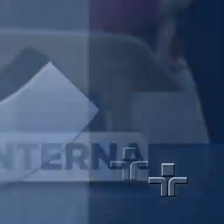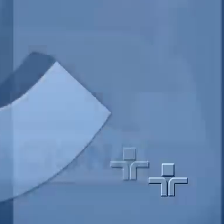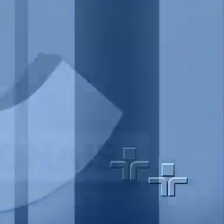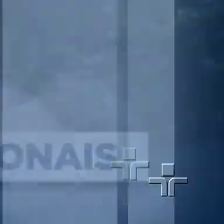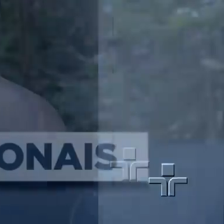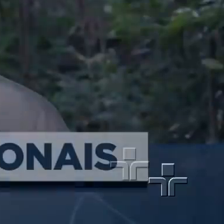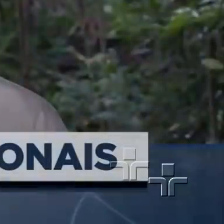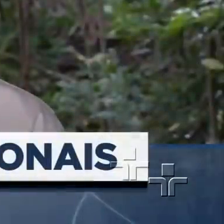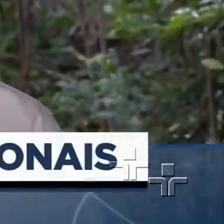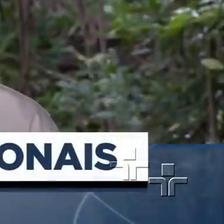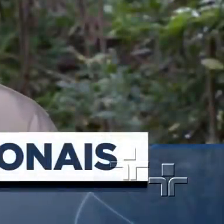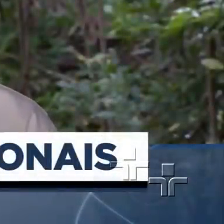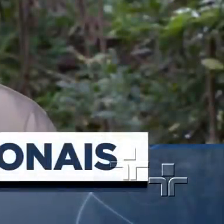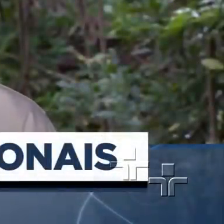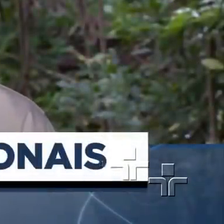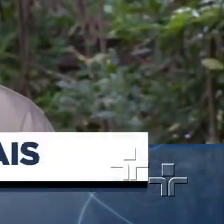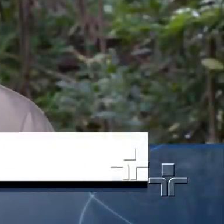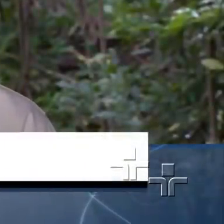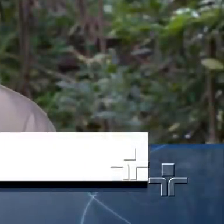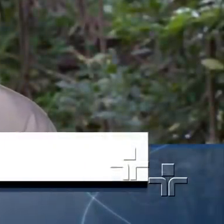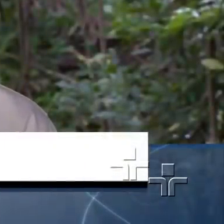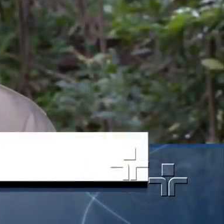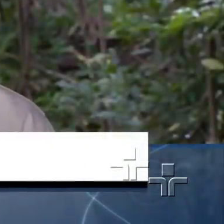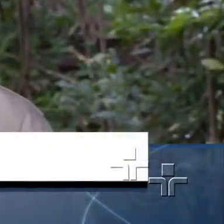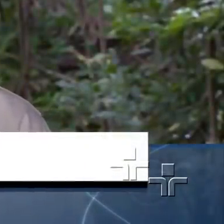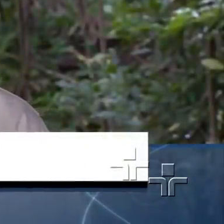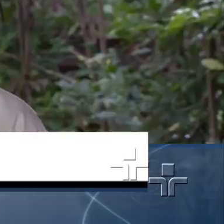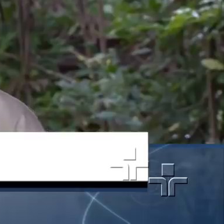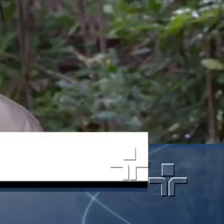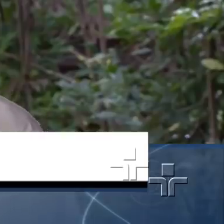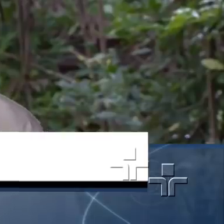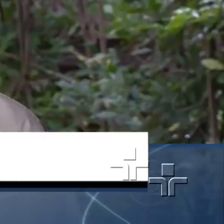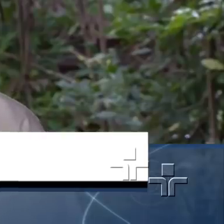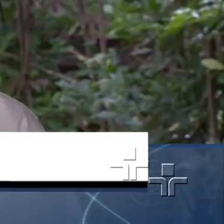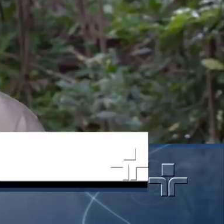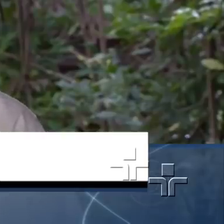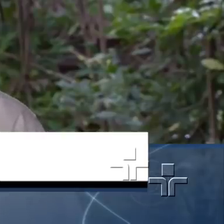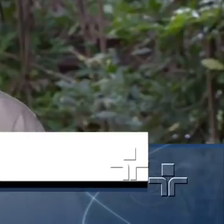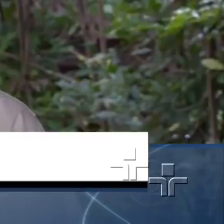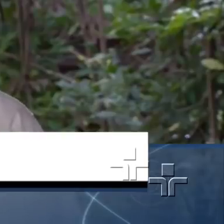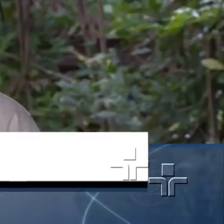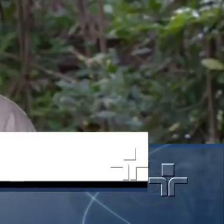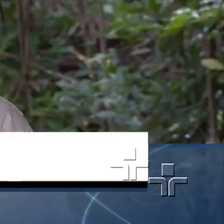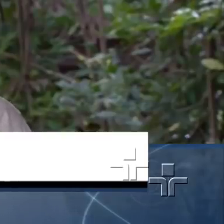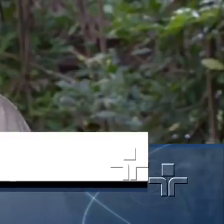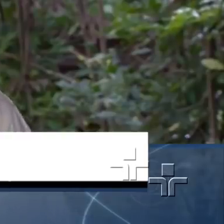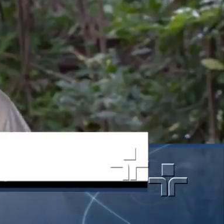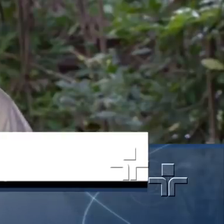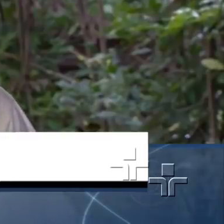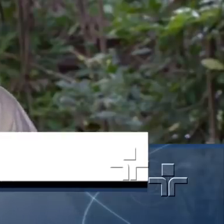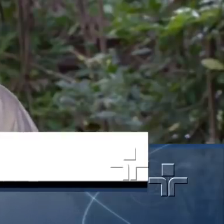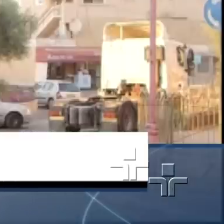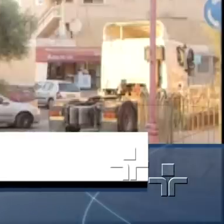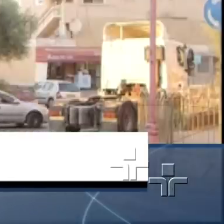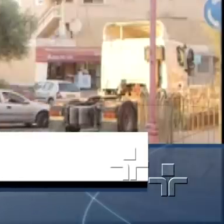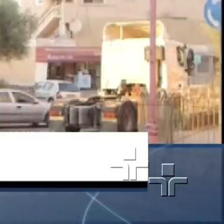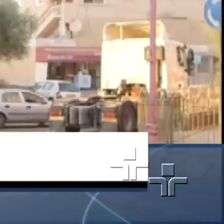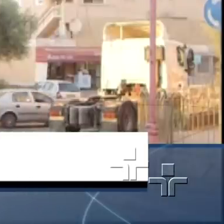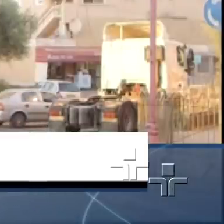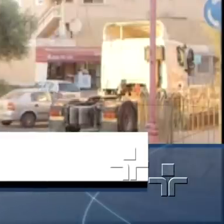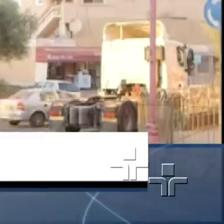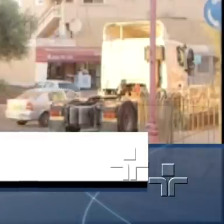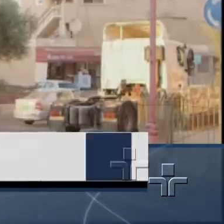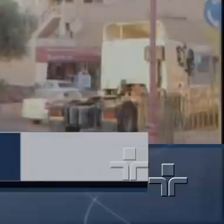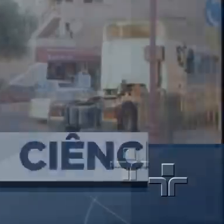14. Jair Bolsonaro diz a jornal israelense que vai transferir a Embaixada do Brasil de Tel Aviv